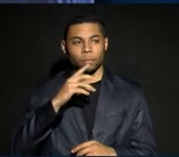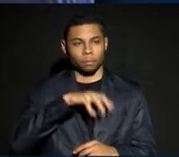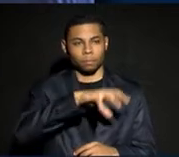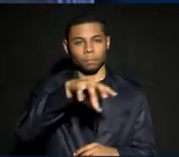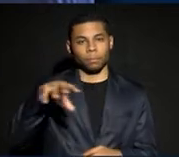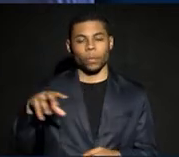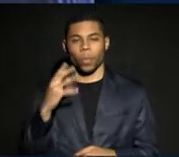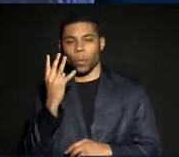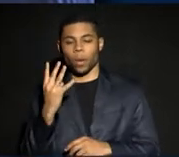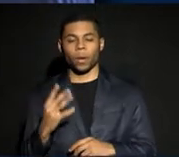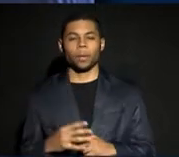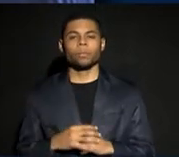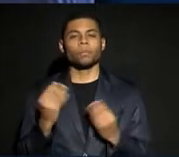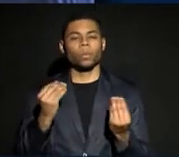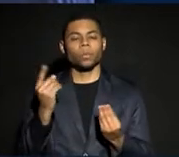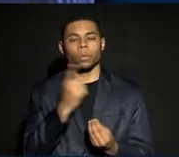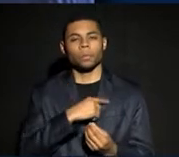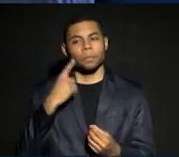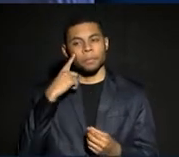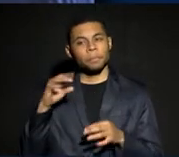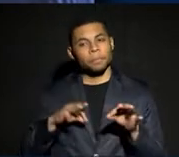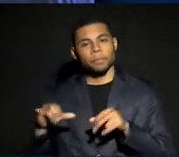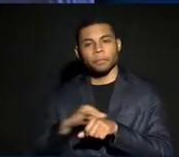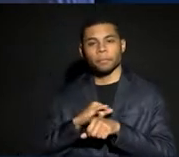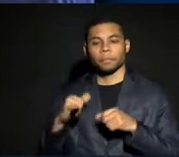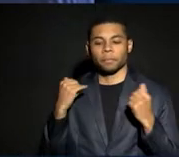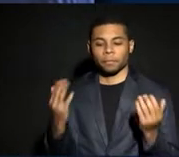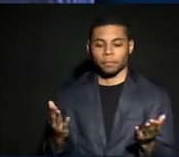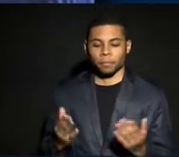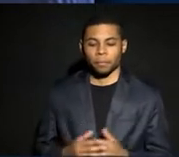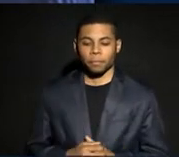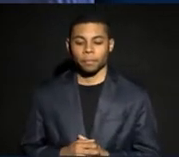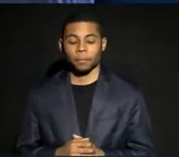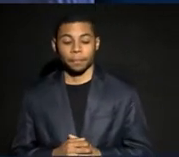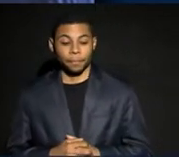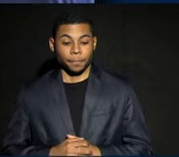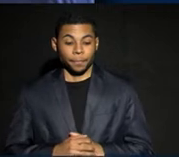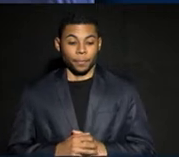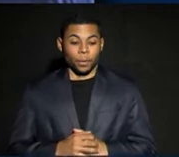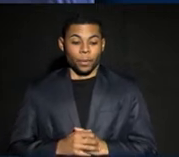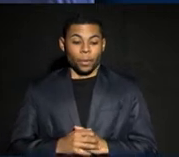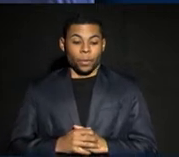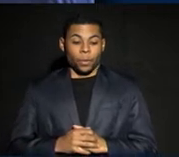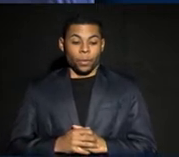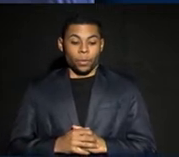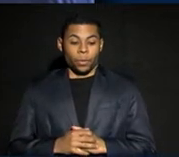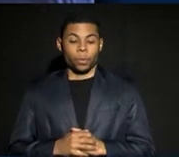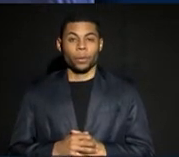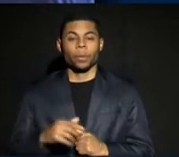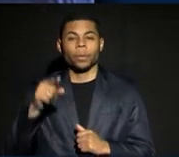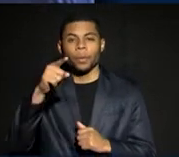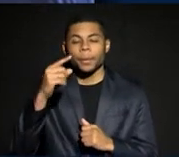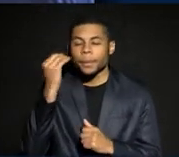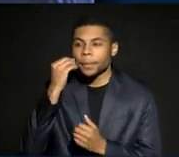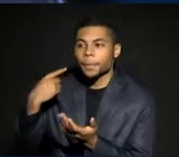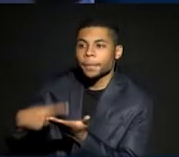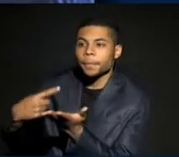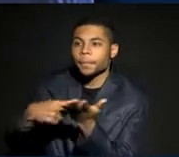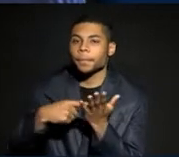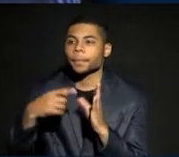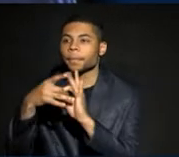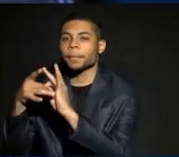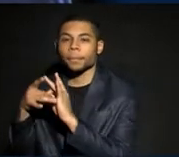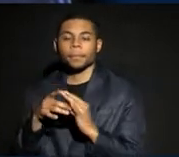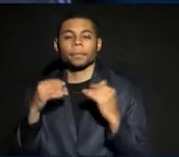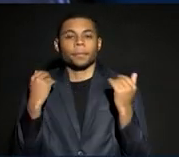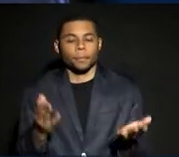Paulo. Que conjuntura é essa? Que raio de que alianças são essas que o senhor e